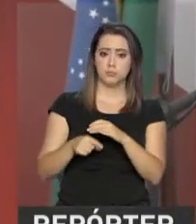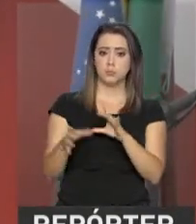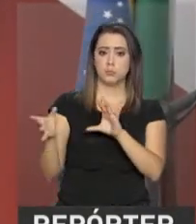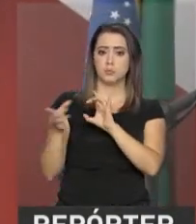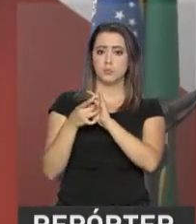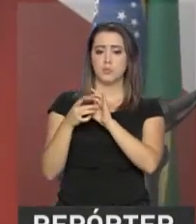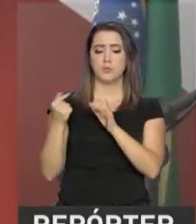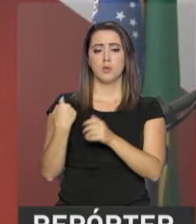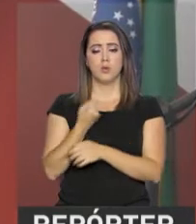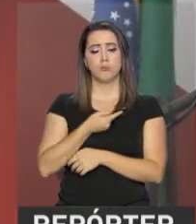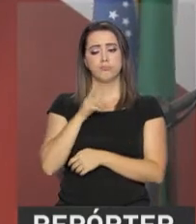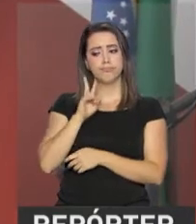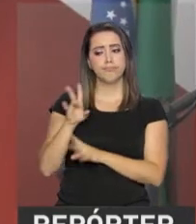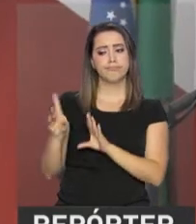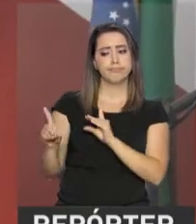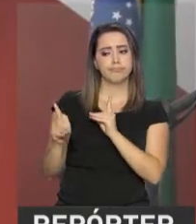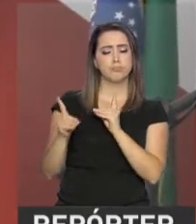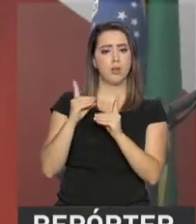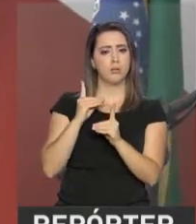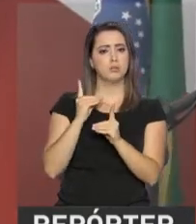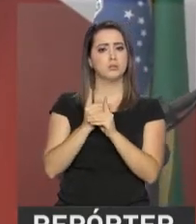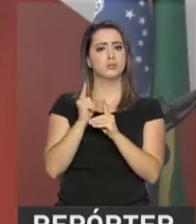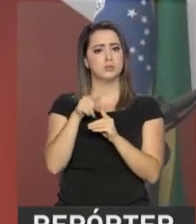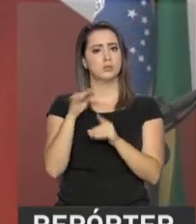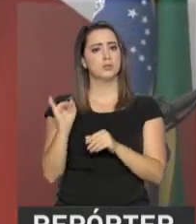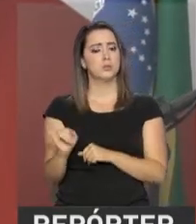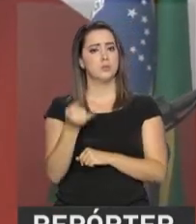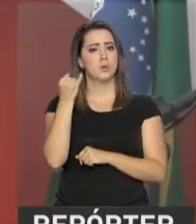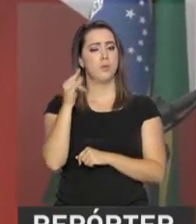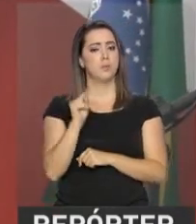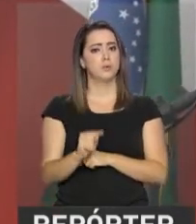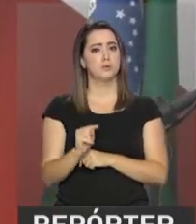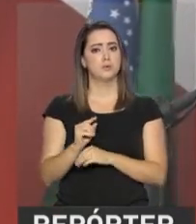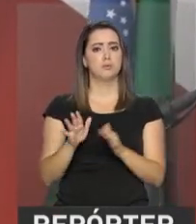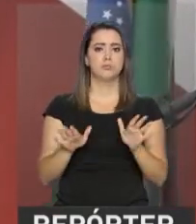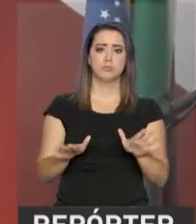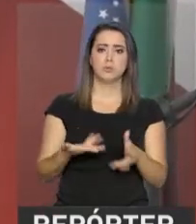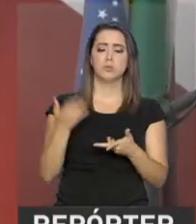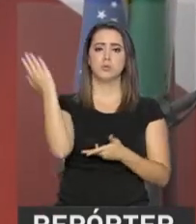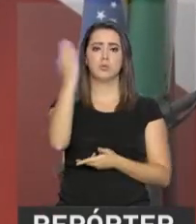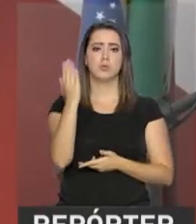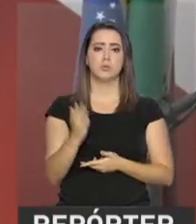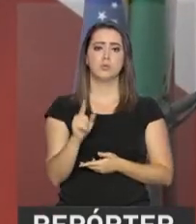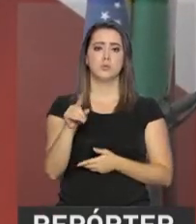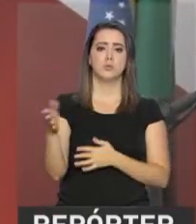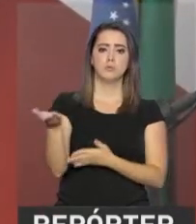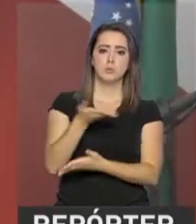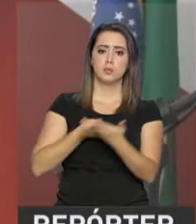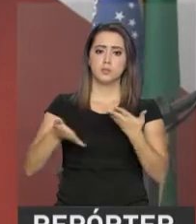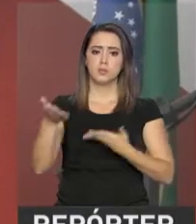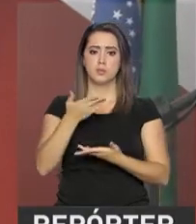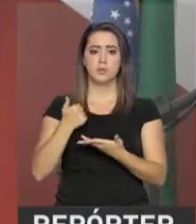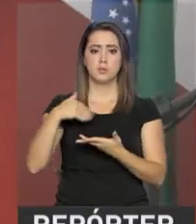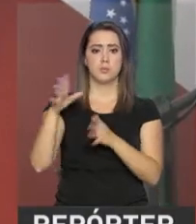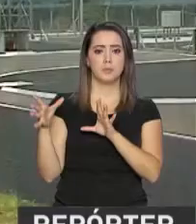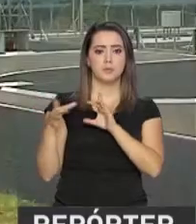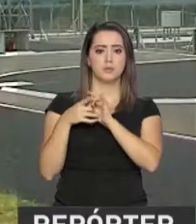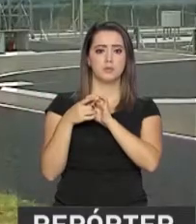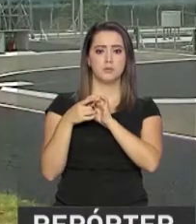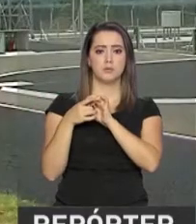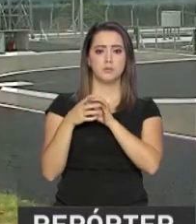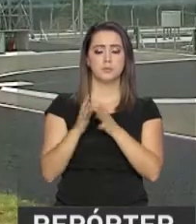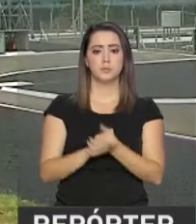achamos que será extremamente é produtivo por brasil que essa relação cada vez mais se amplie